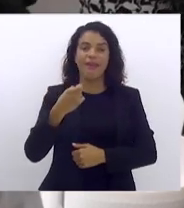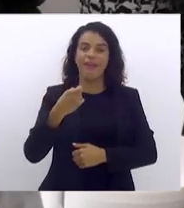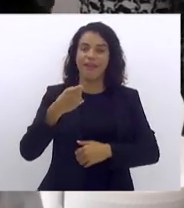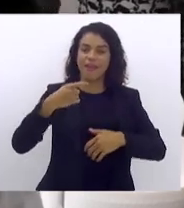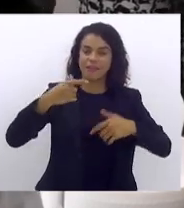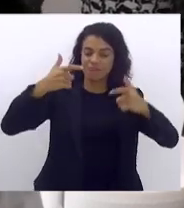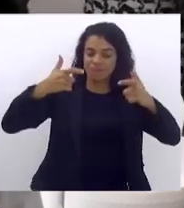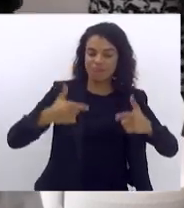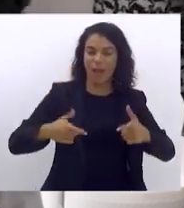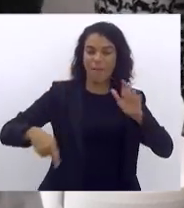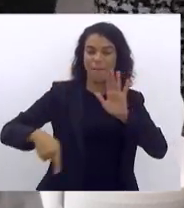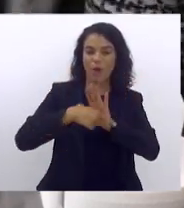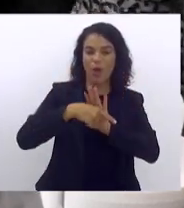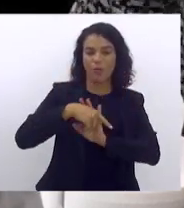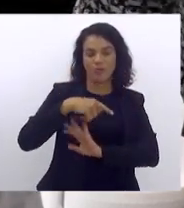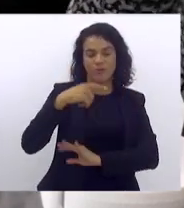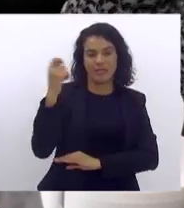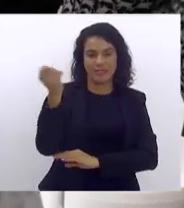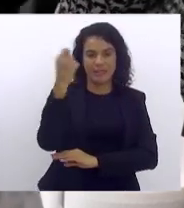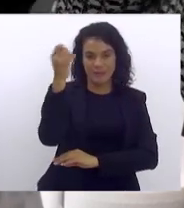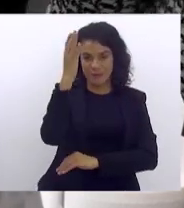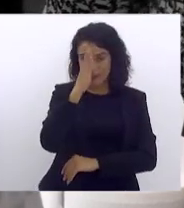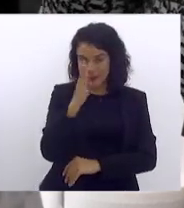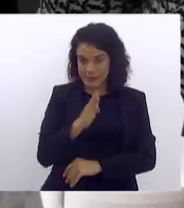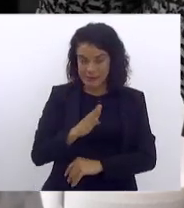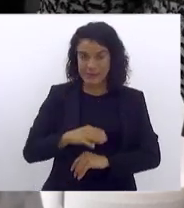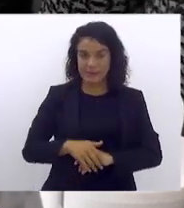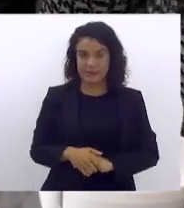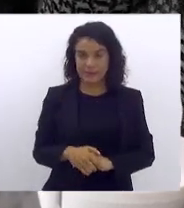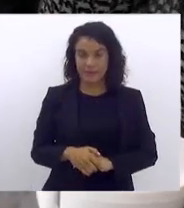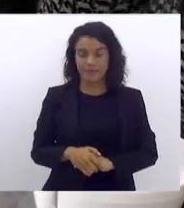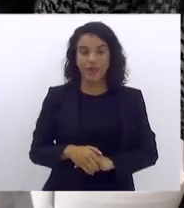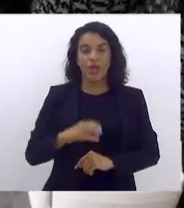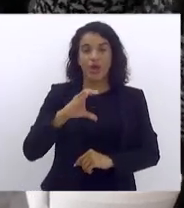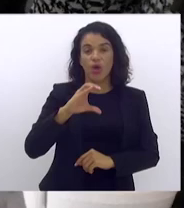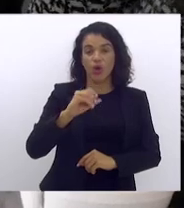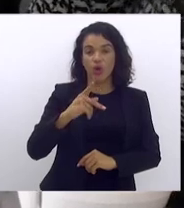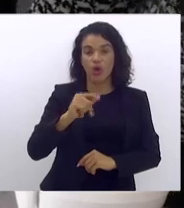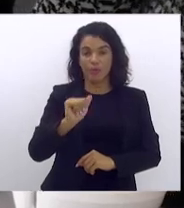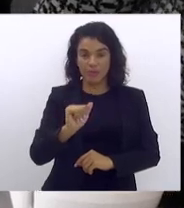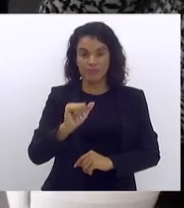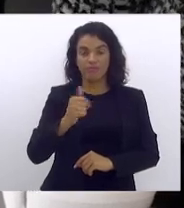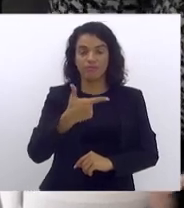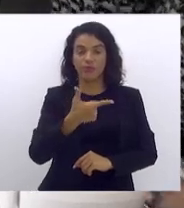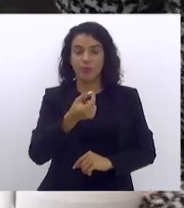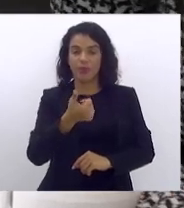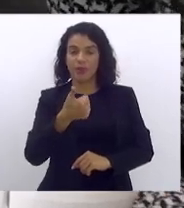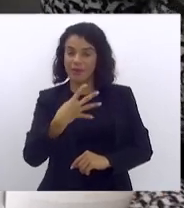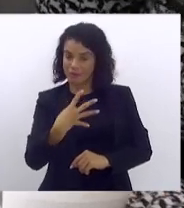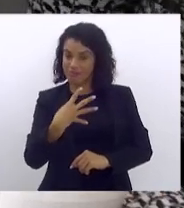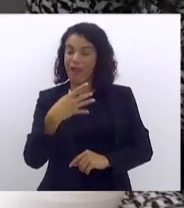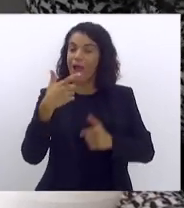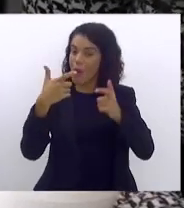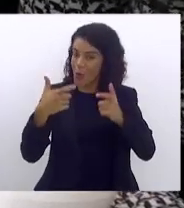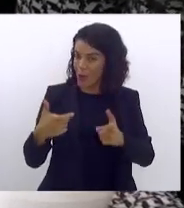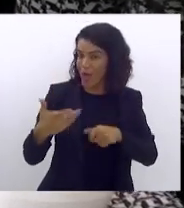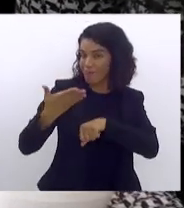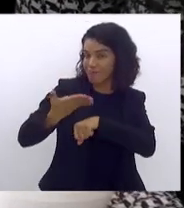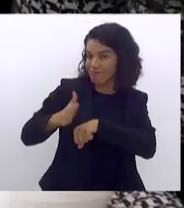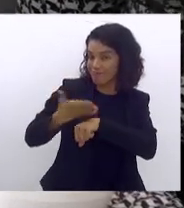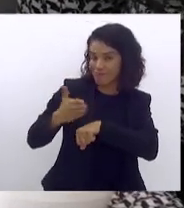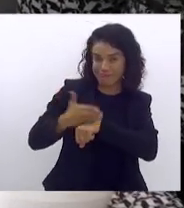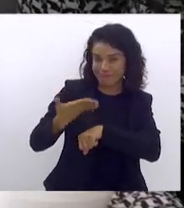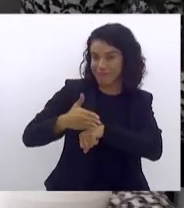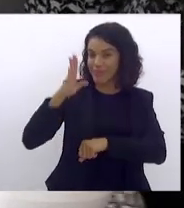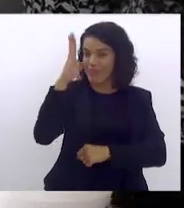seleção brasileira. Até na Copa de 2014, era lá que ocorriam os treinos da